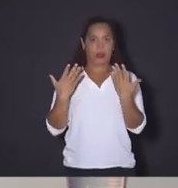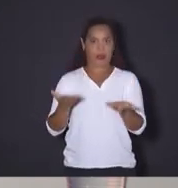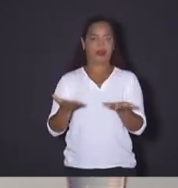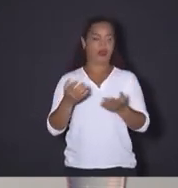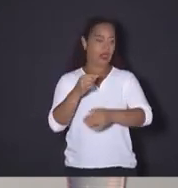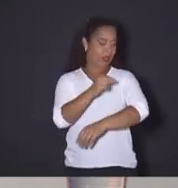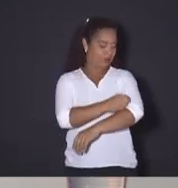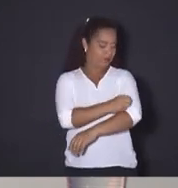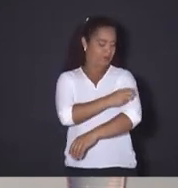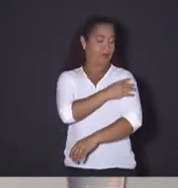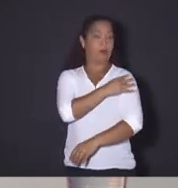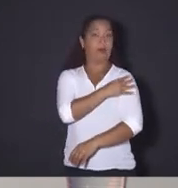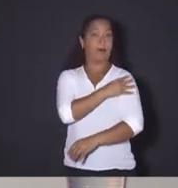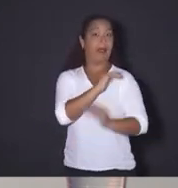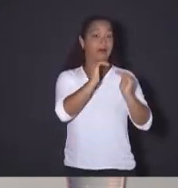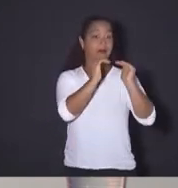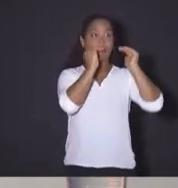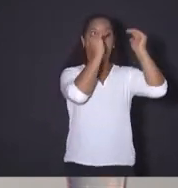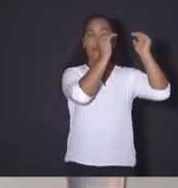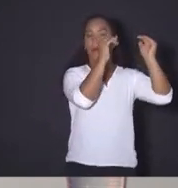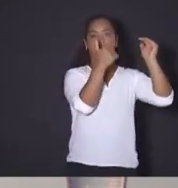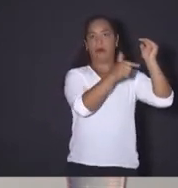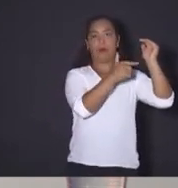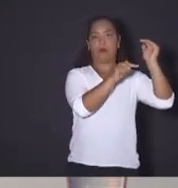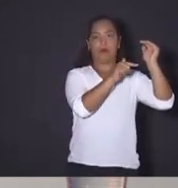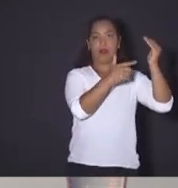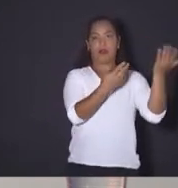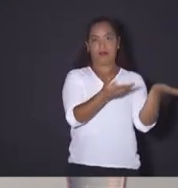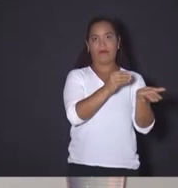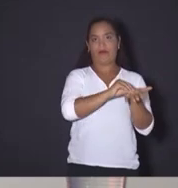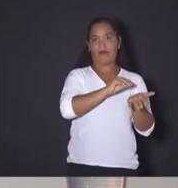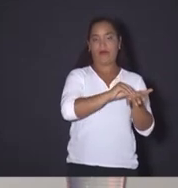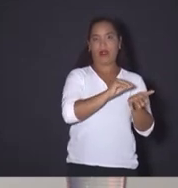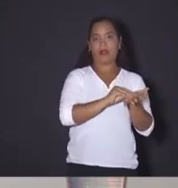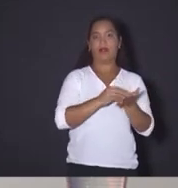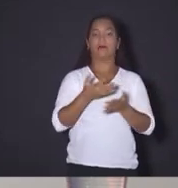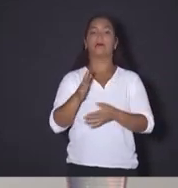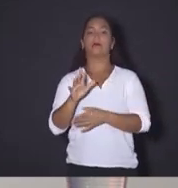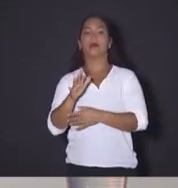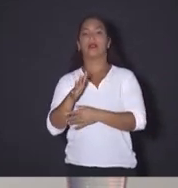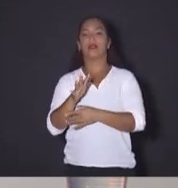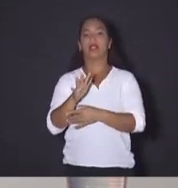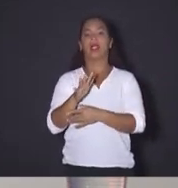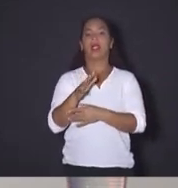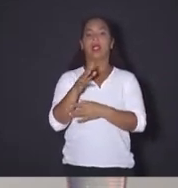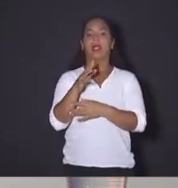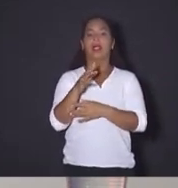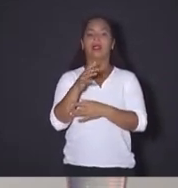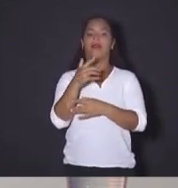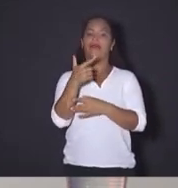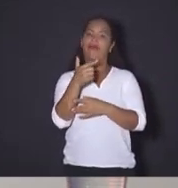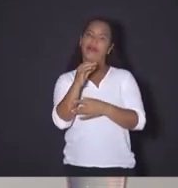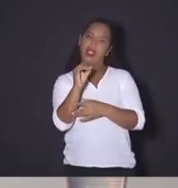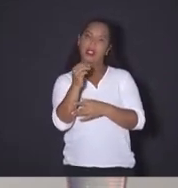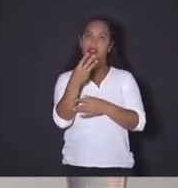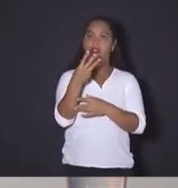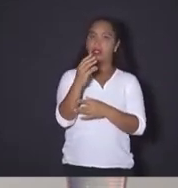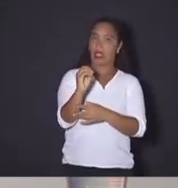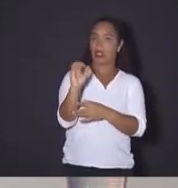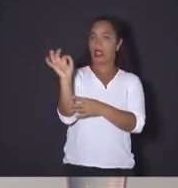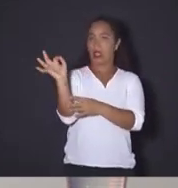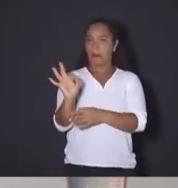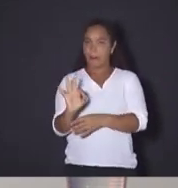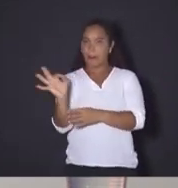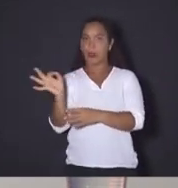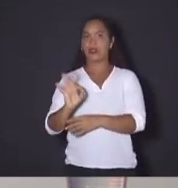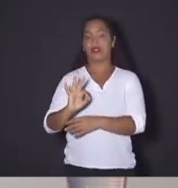superior mas também temos nesses dois milhões e cem mil aproximadamente 30 e 20 a 30 por cento dos professores